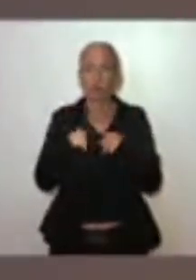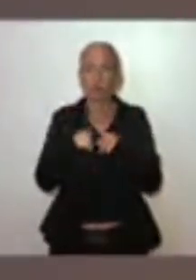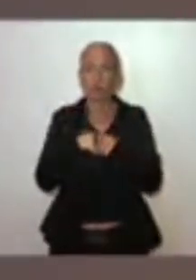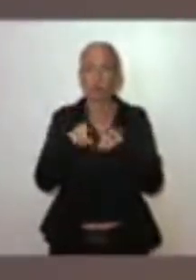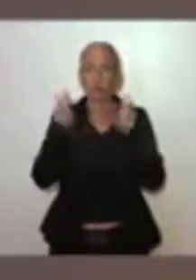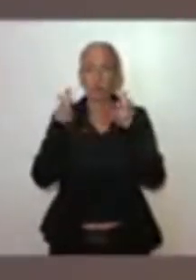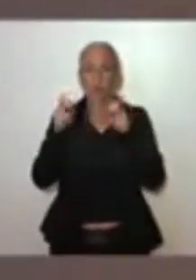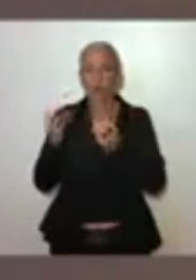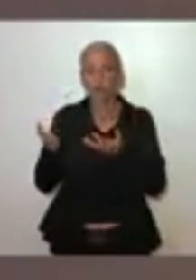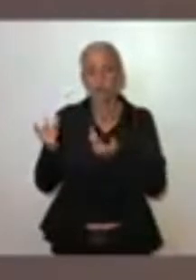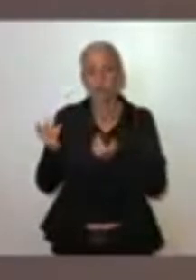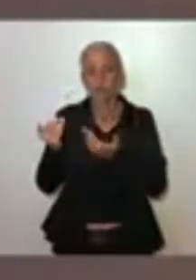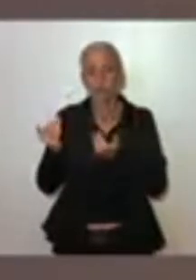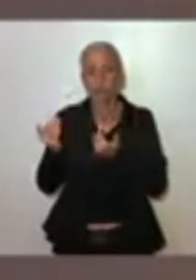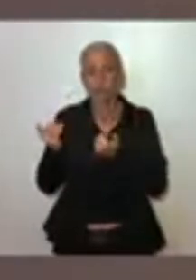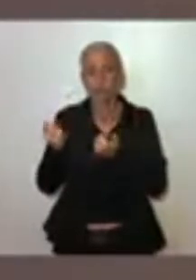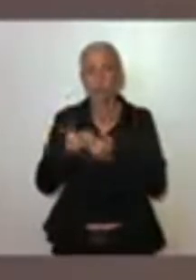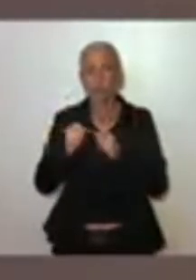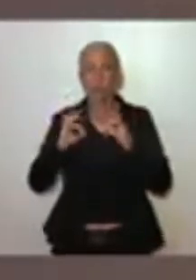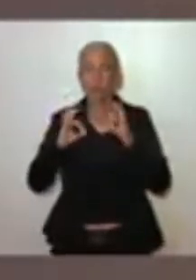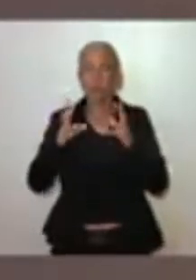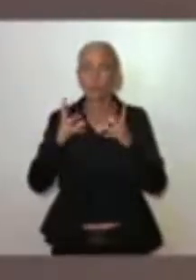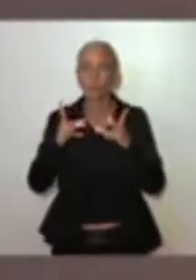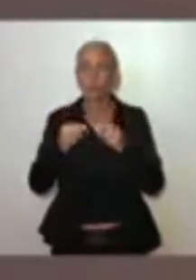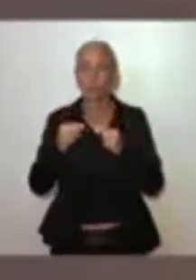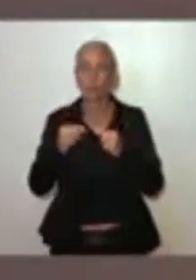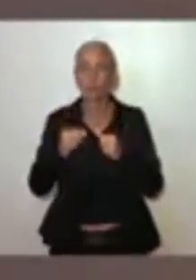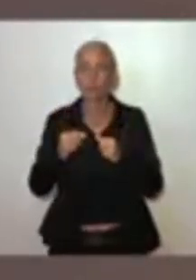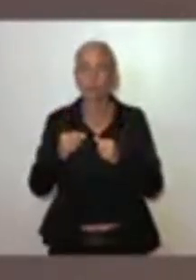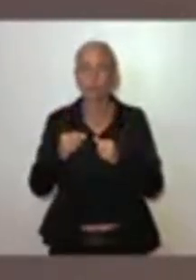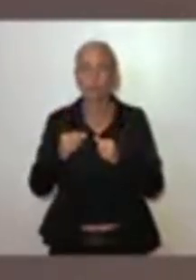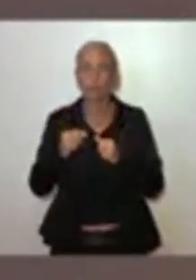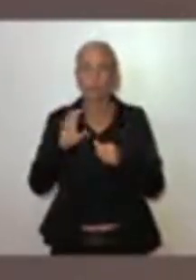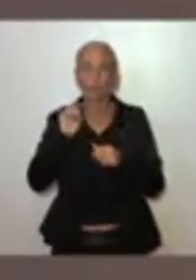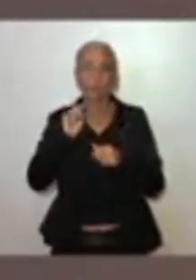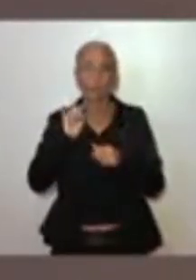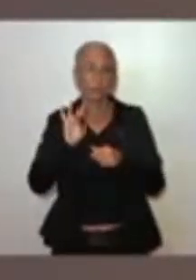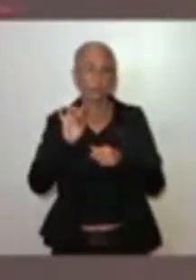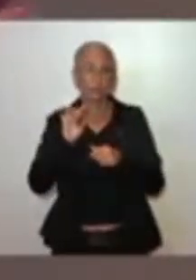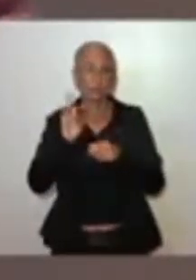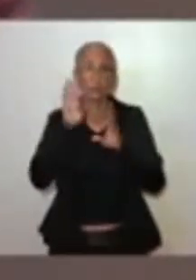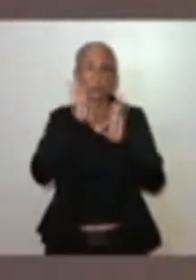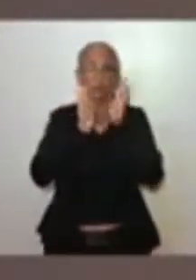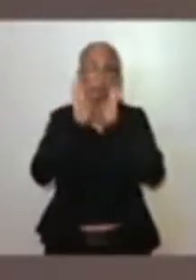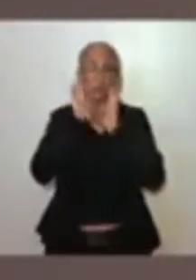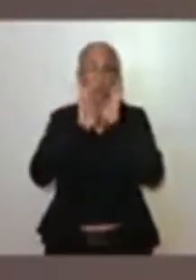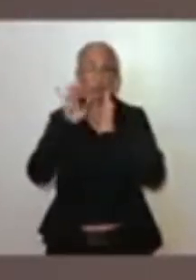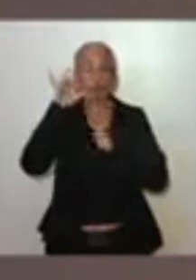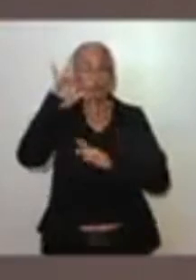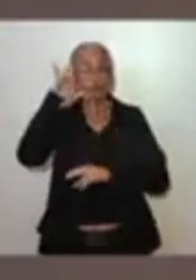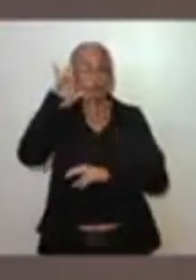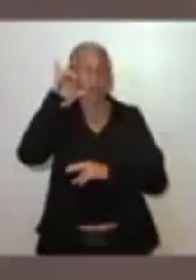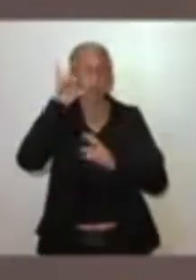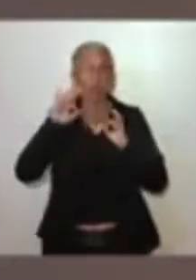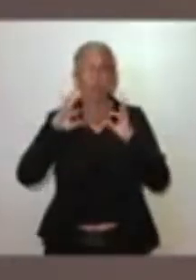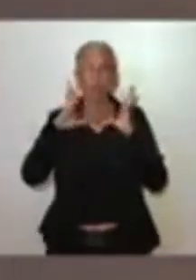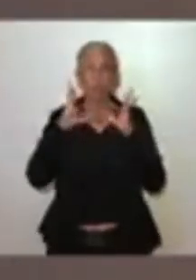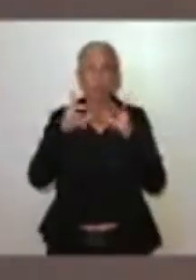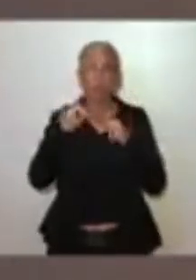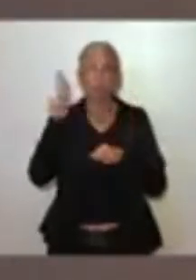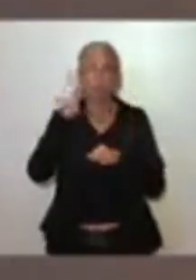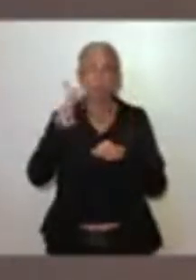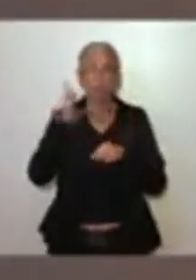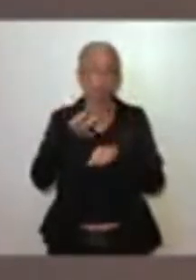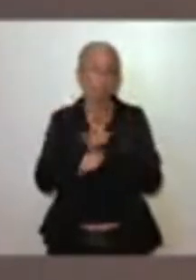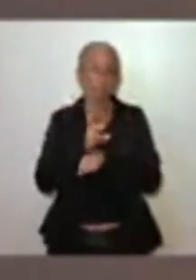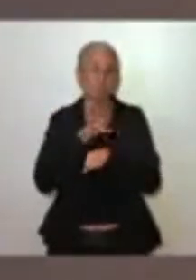para os mais jovens Praticamente todo mundo aqui está ou no Facebook ou no Instagram e todo mundo usa o